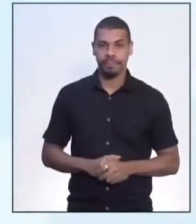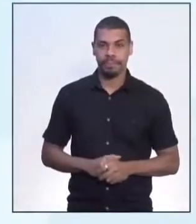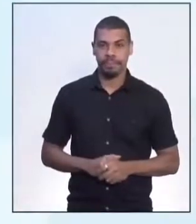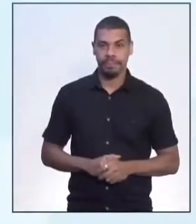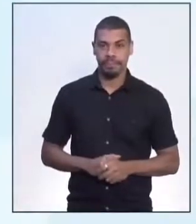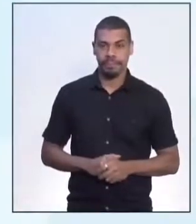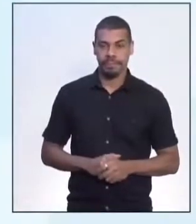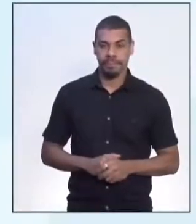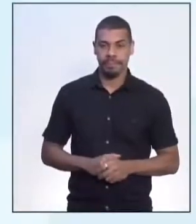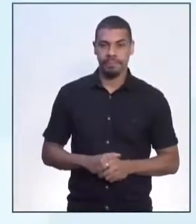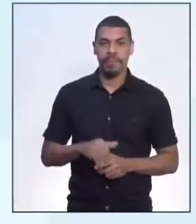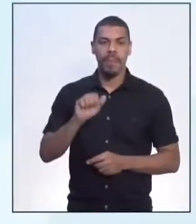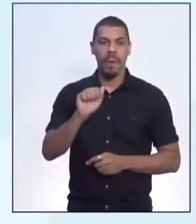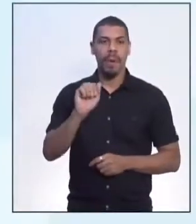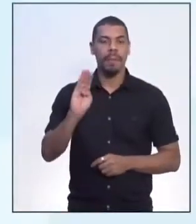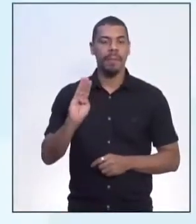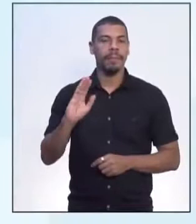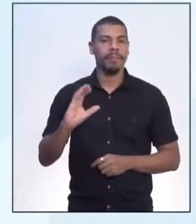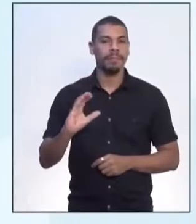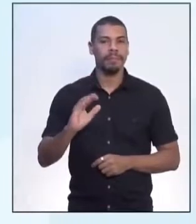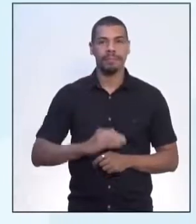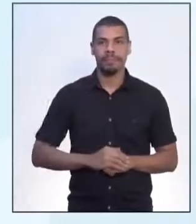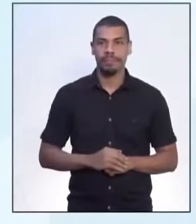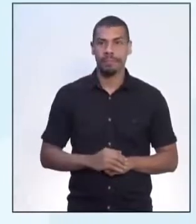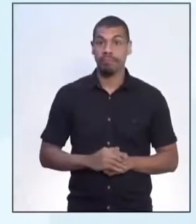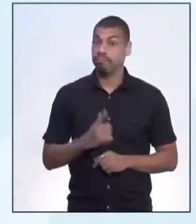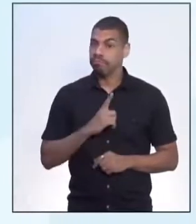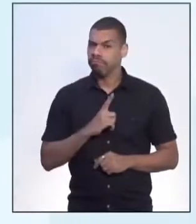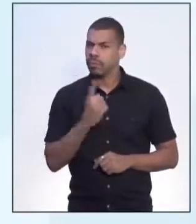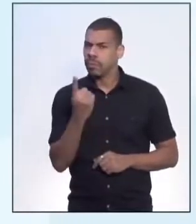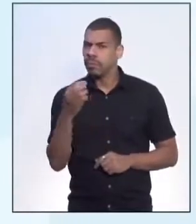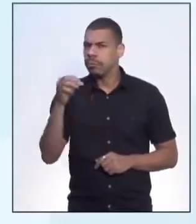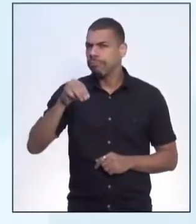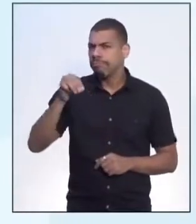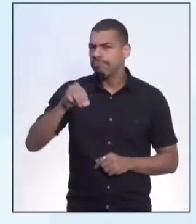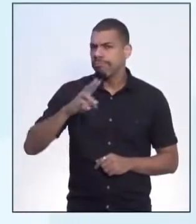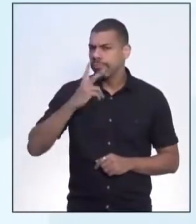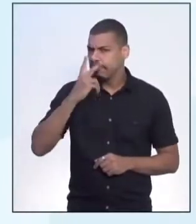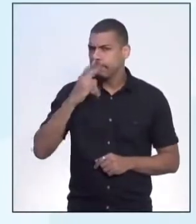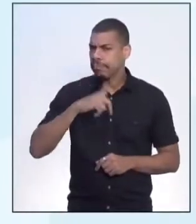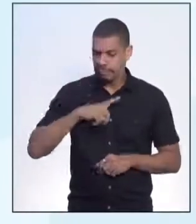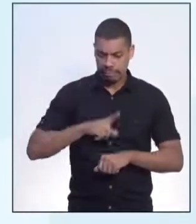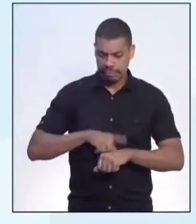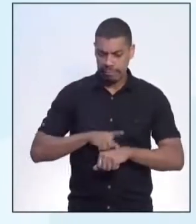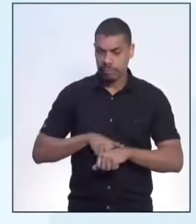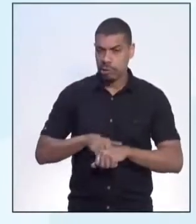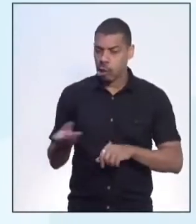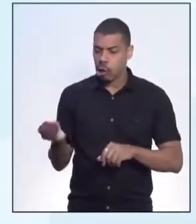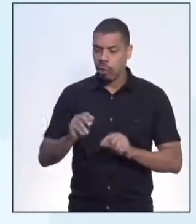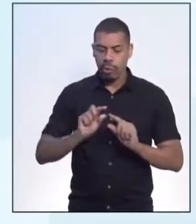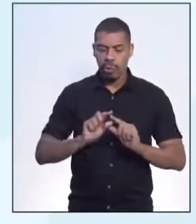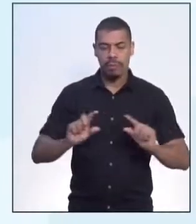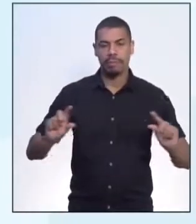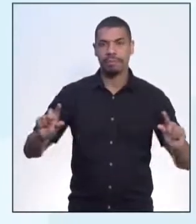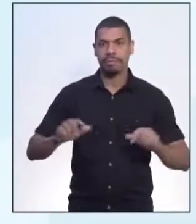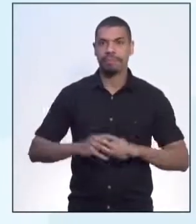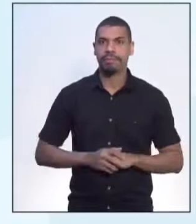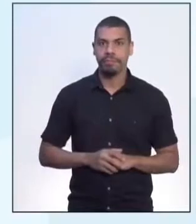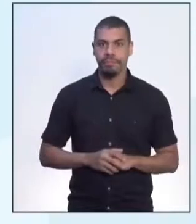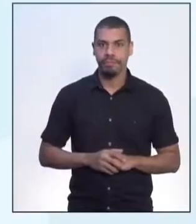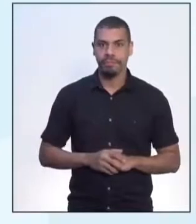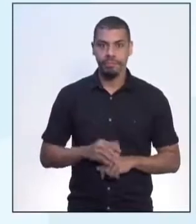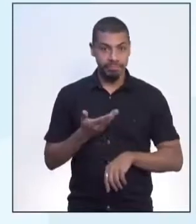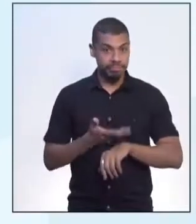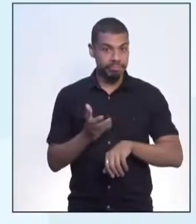example, tá? Então, você tem 1 minutinho. Se der tempo, gente, eu acho que é suficiente. Coloca a frase toda. Let's go to